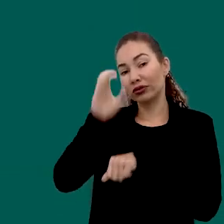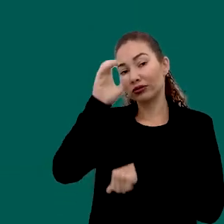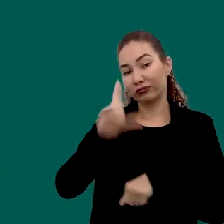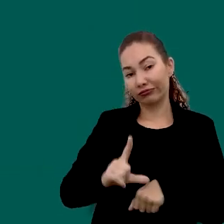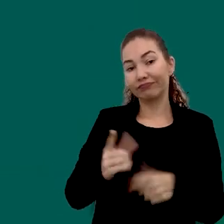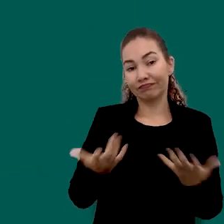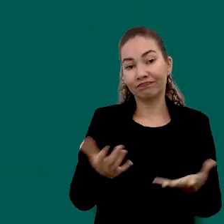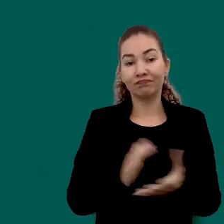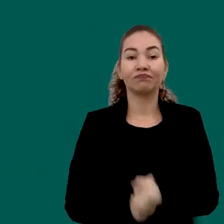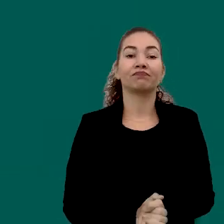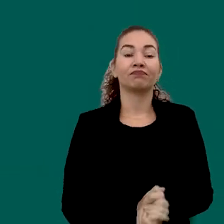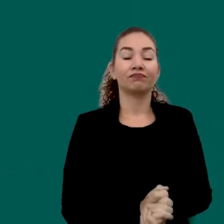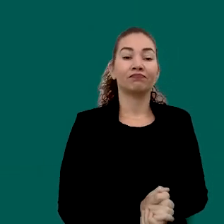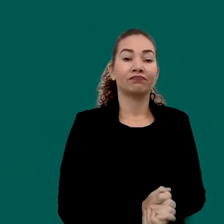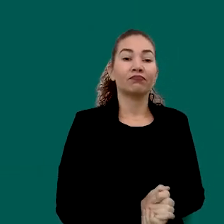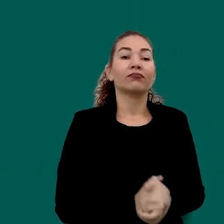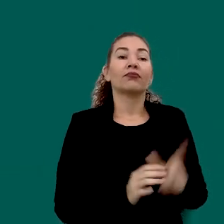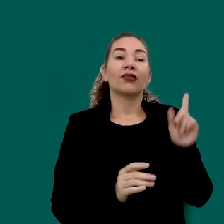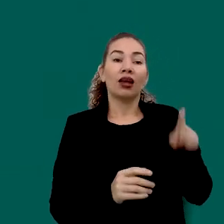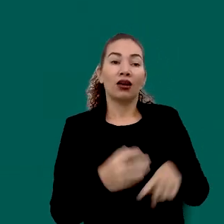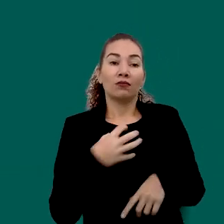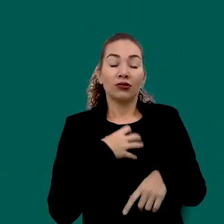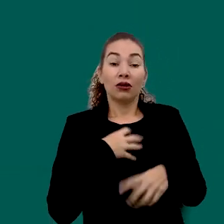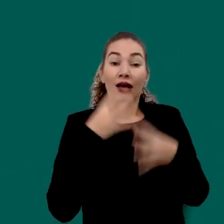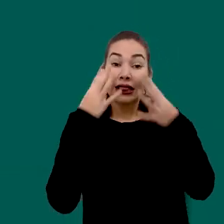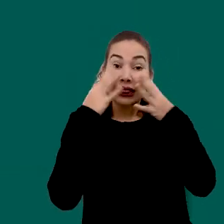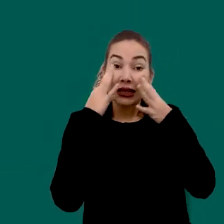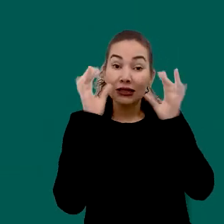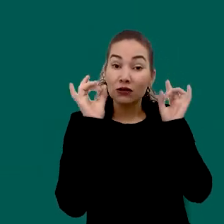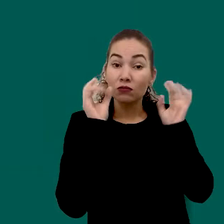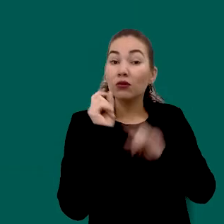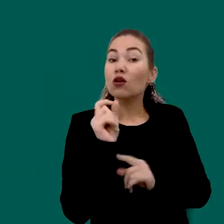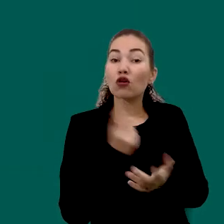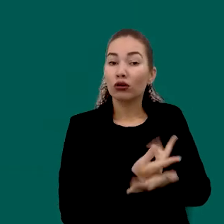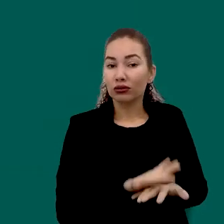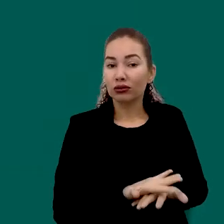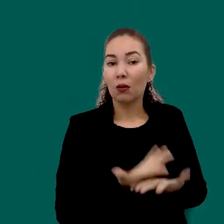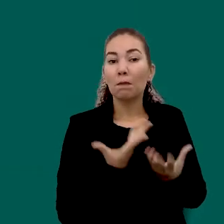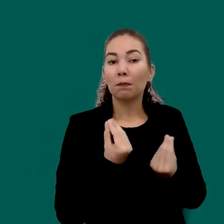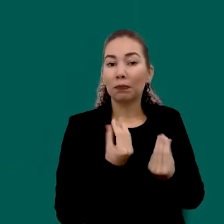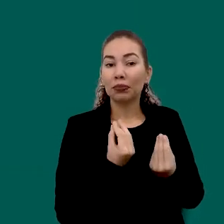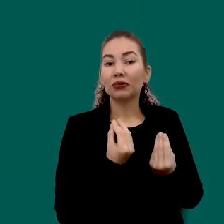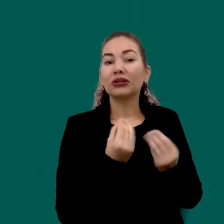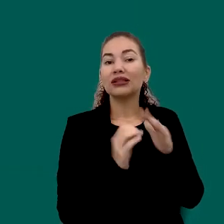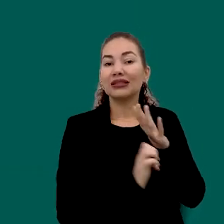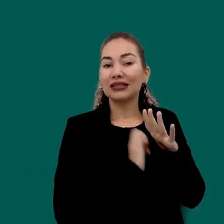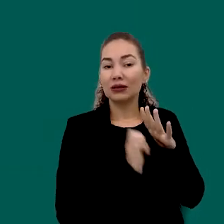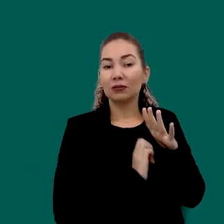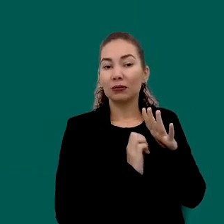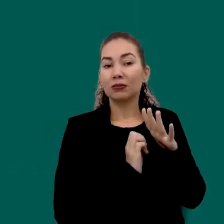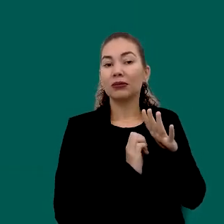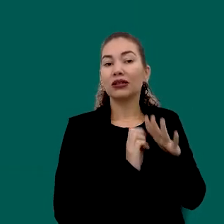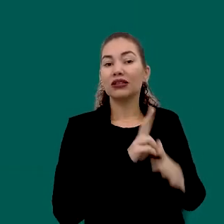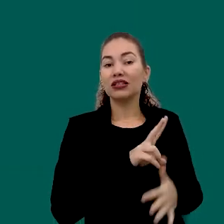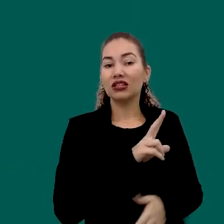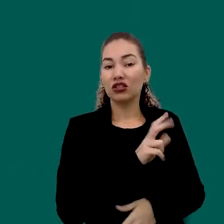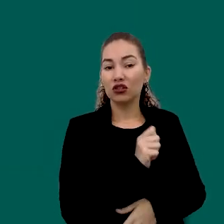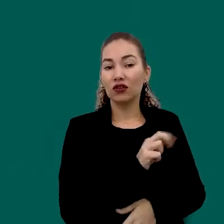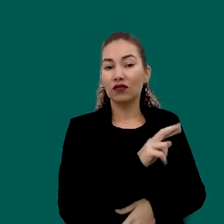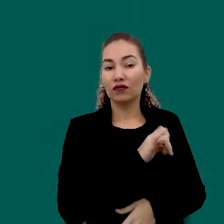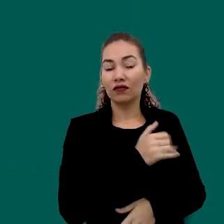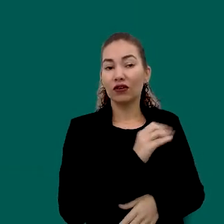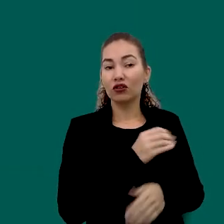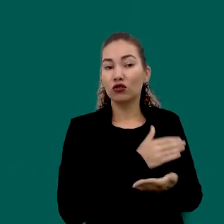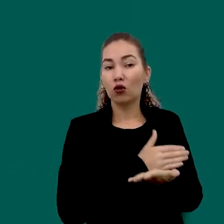Um dos pontos aí que tem que ter uma atenção especial. O que aconteceu? Muitos varejistas começaram a estruturar o seu e-commerce